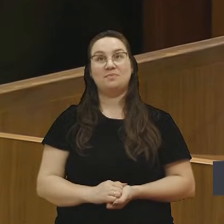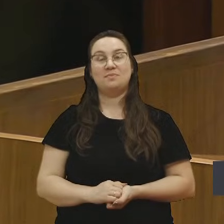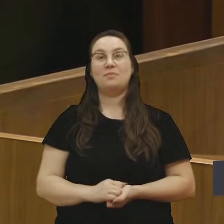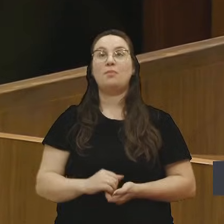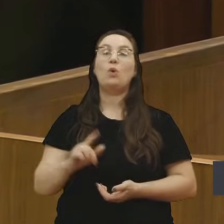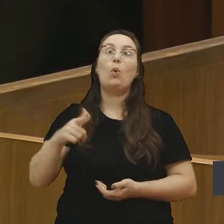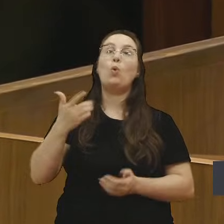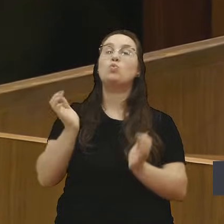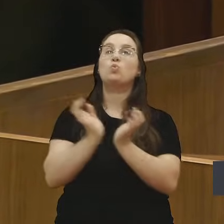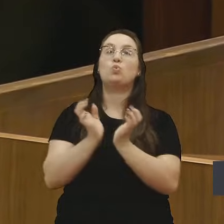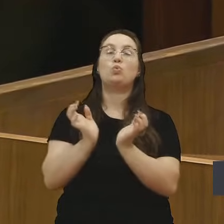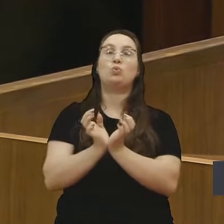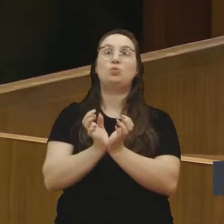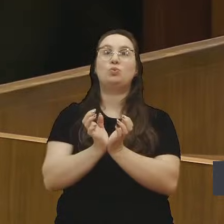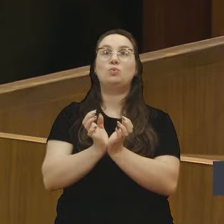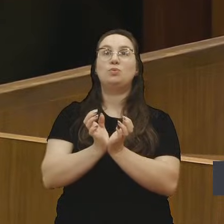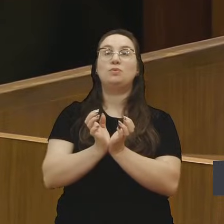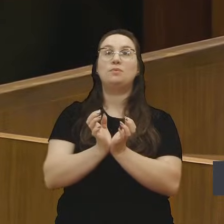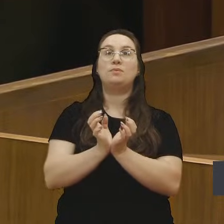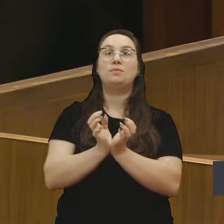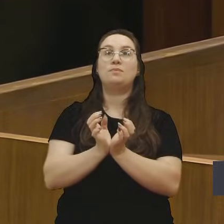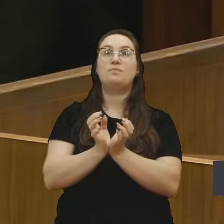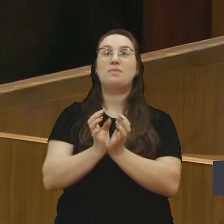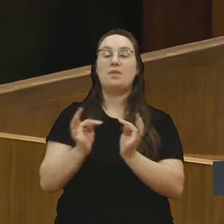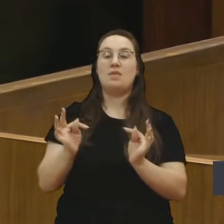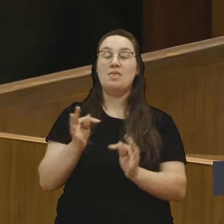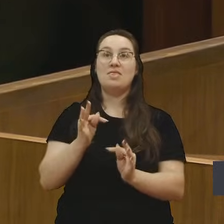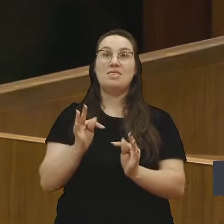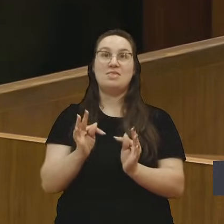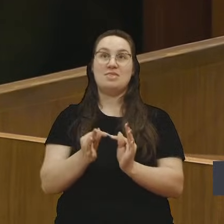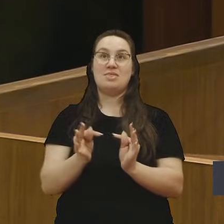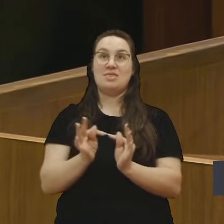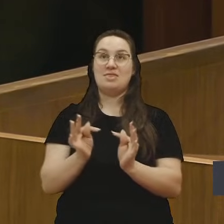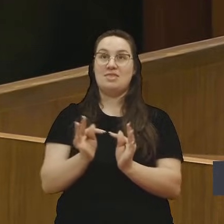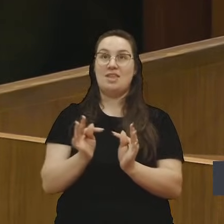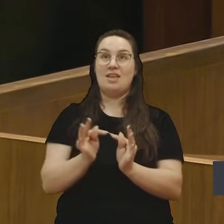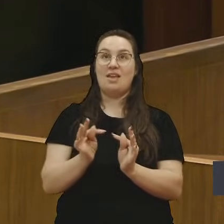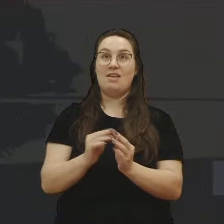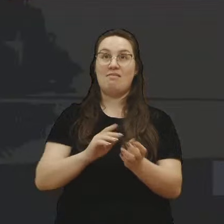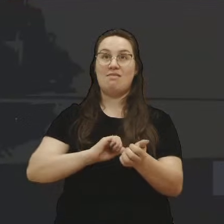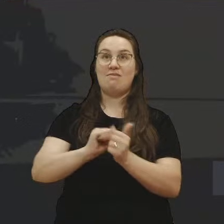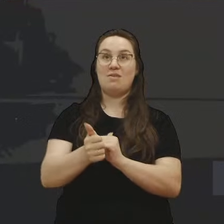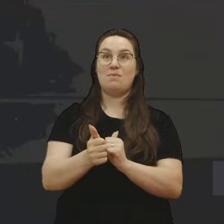Próxima categoria, técnico esportivo.